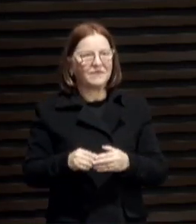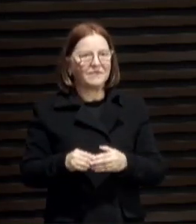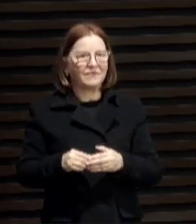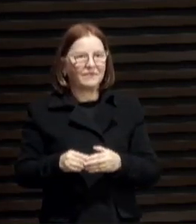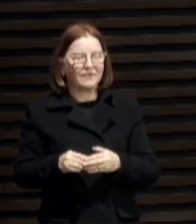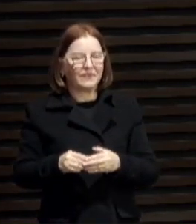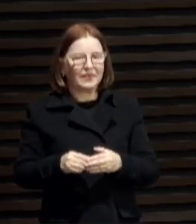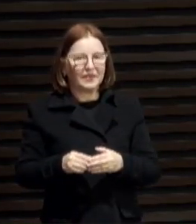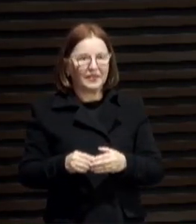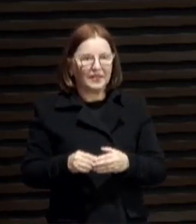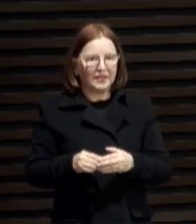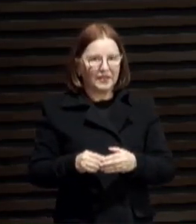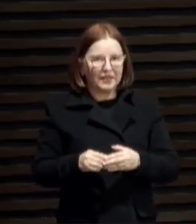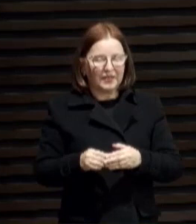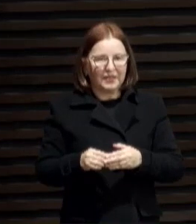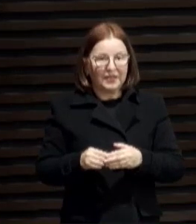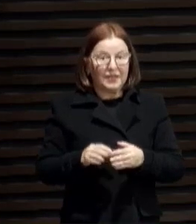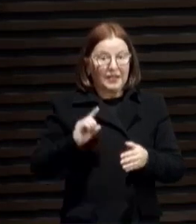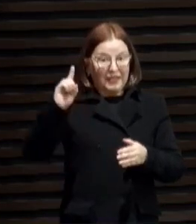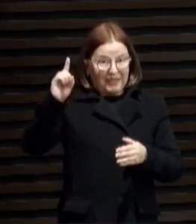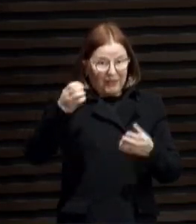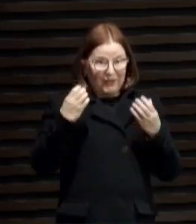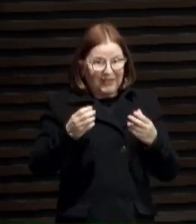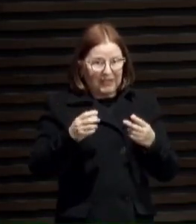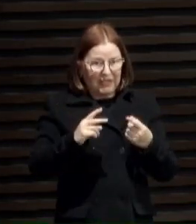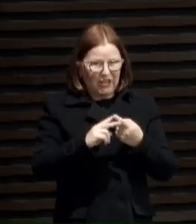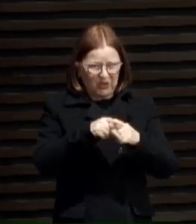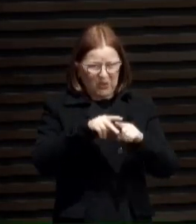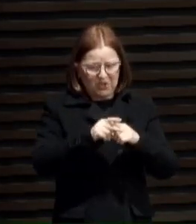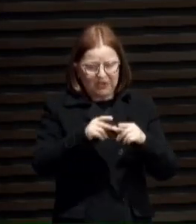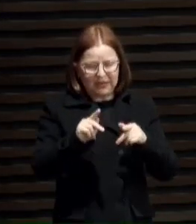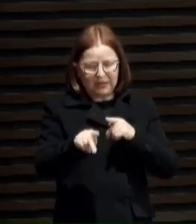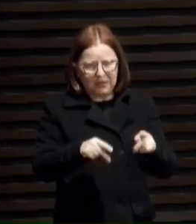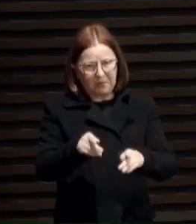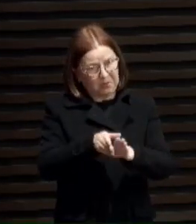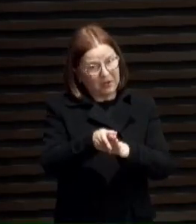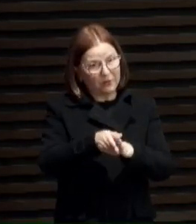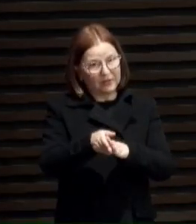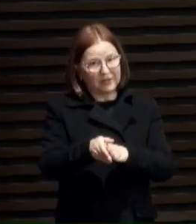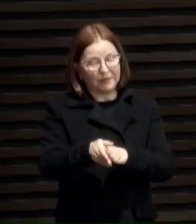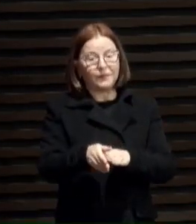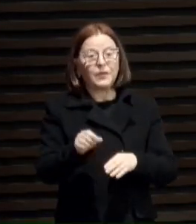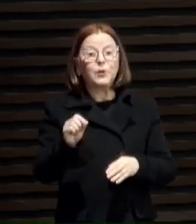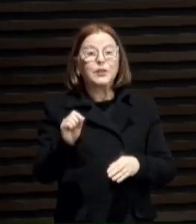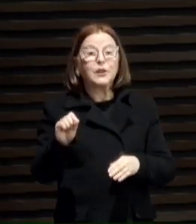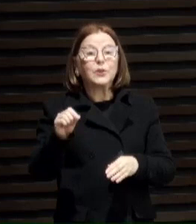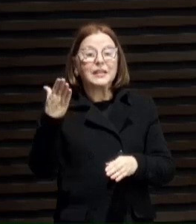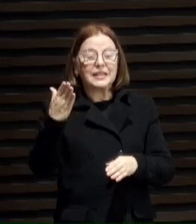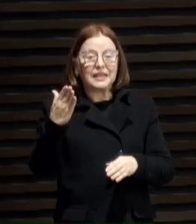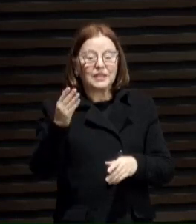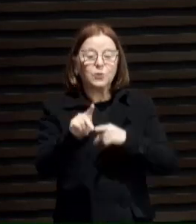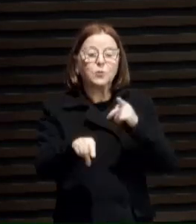do tratamento e da disciplina de Deus, na exortação de Deus, o que acontece com a igreja? A igreja